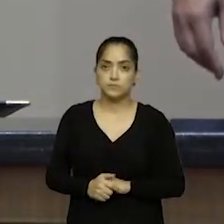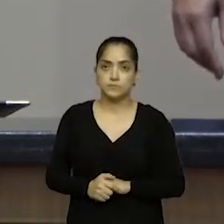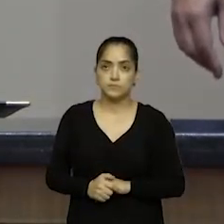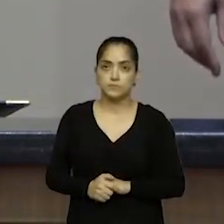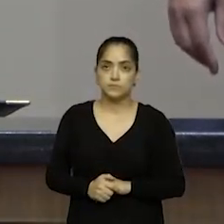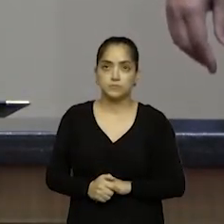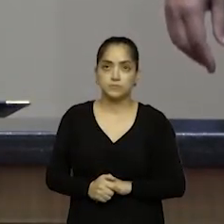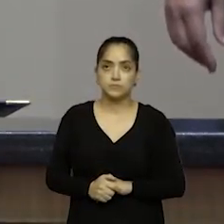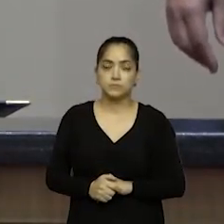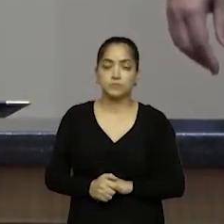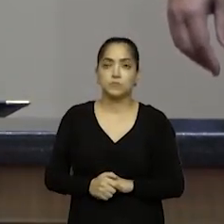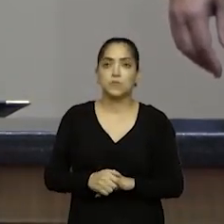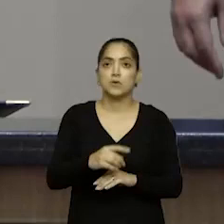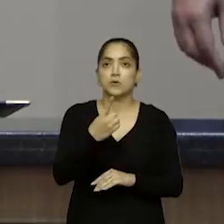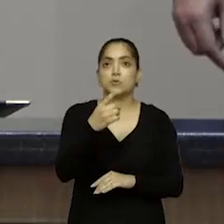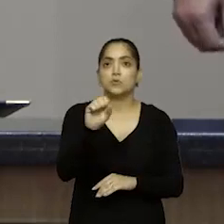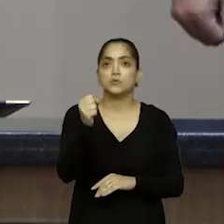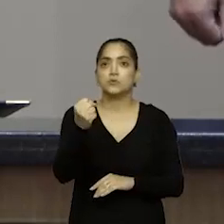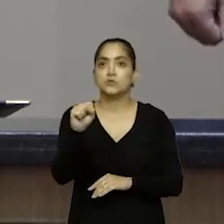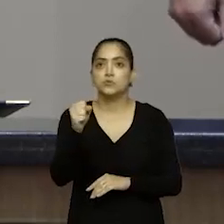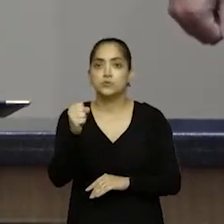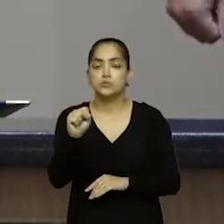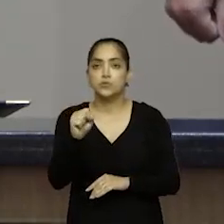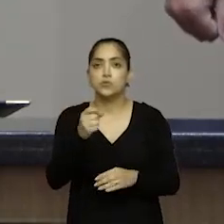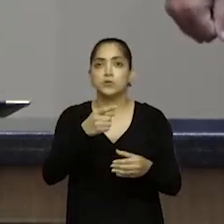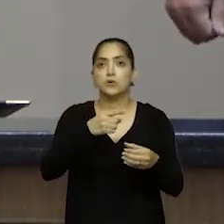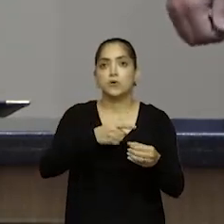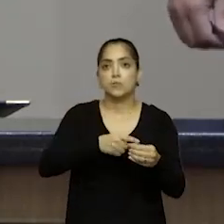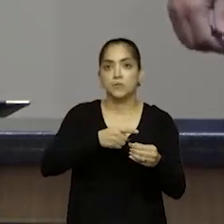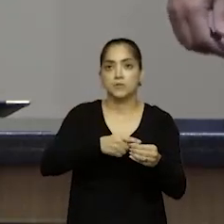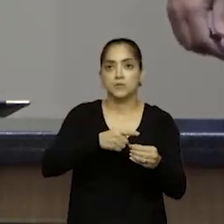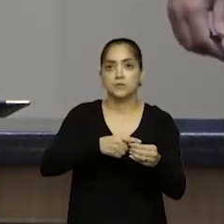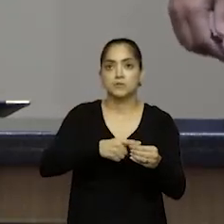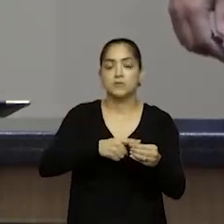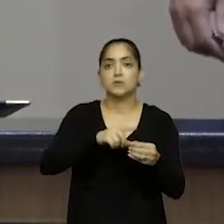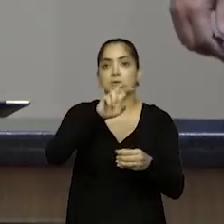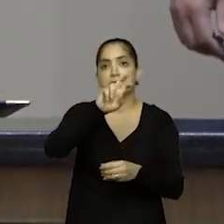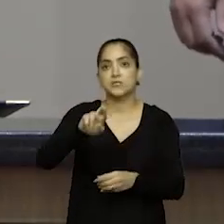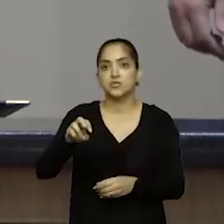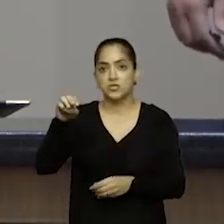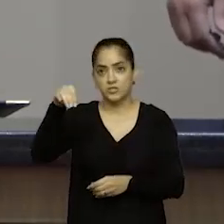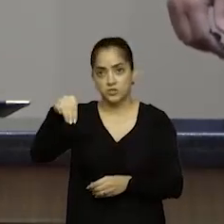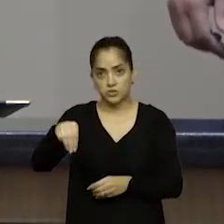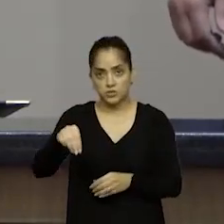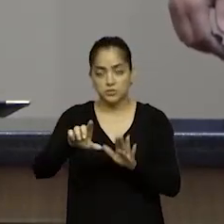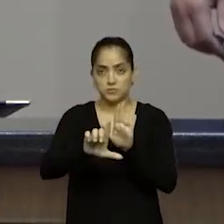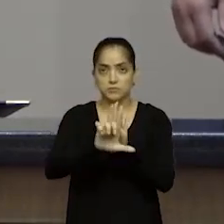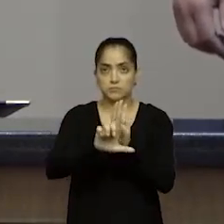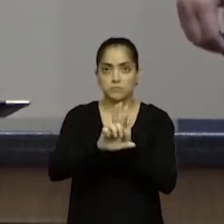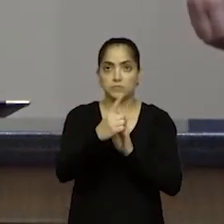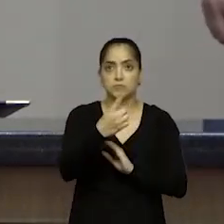Revoga o item 18 referente ao município de Xaxim do anexo único da lei número